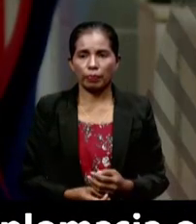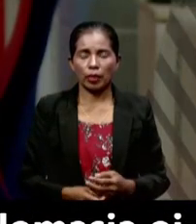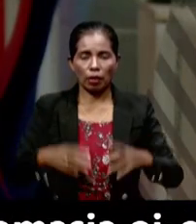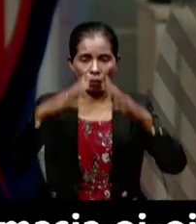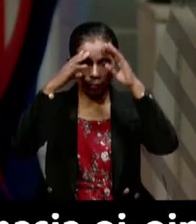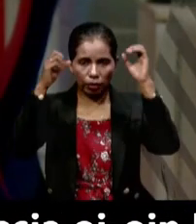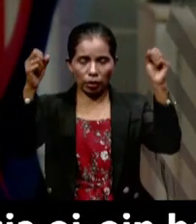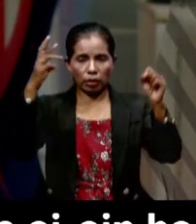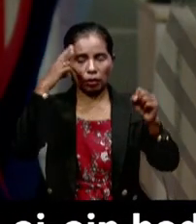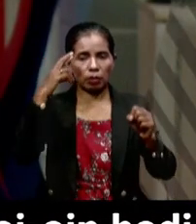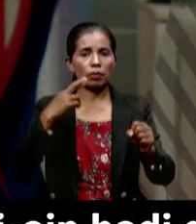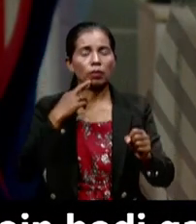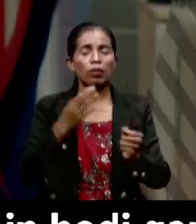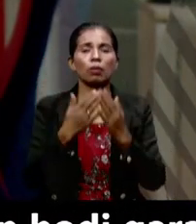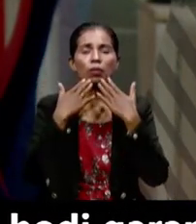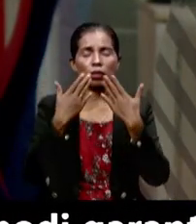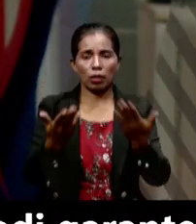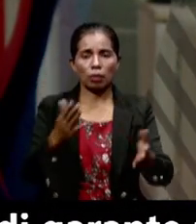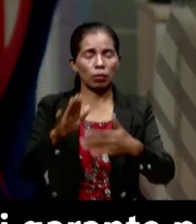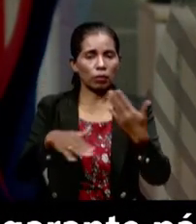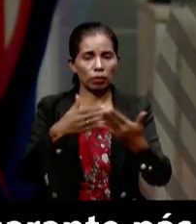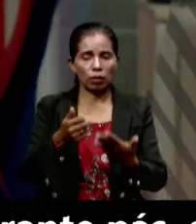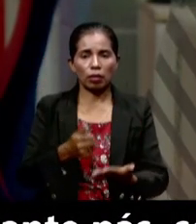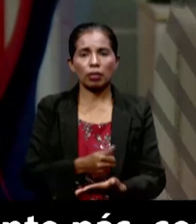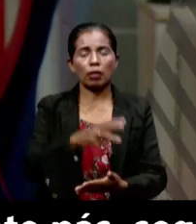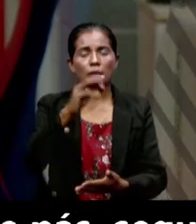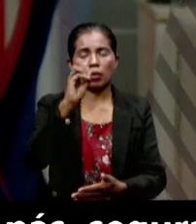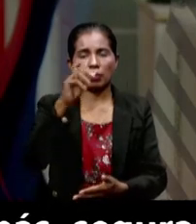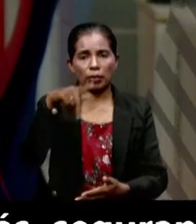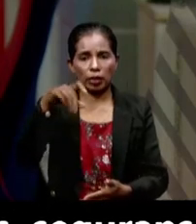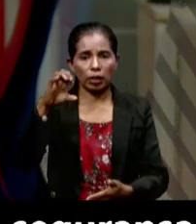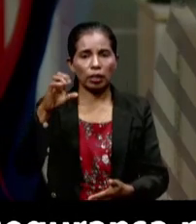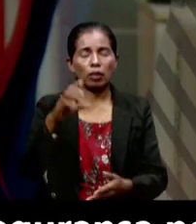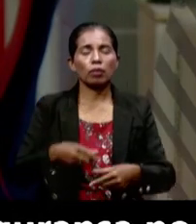Presidente da República agradece o apoio roto no durante né, Moçambique e Foba Timor-Leste.